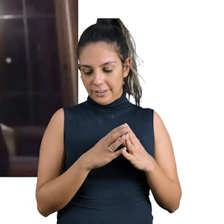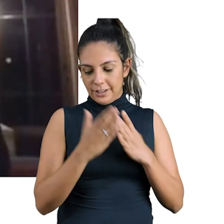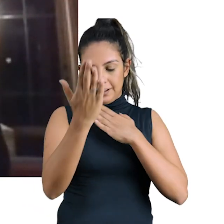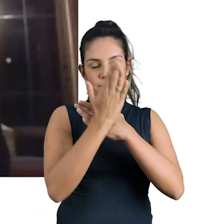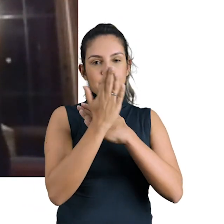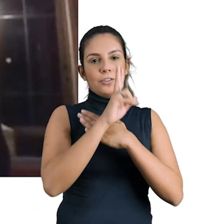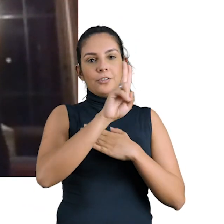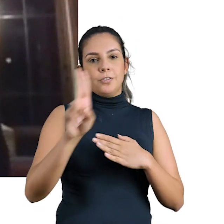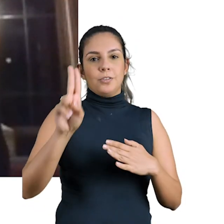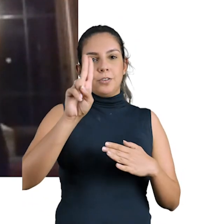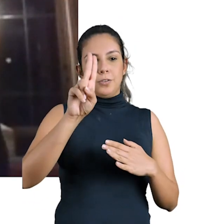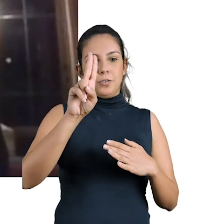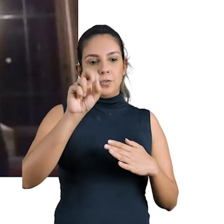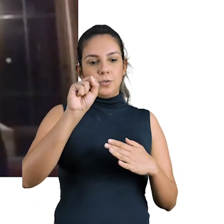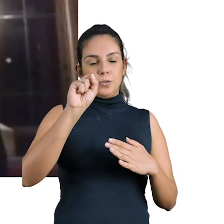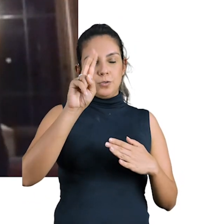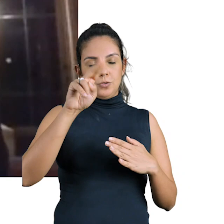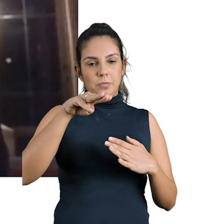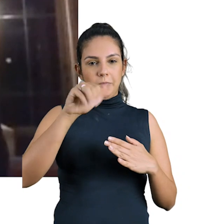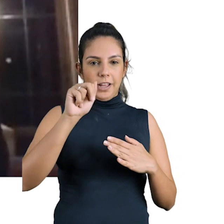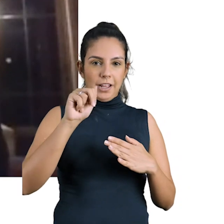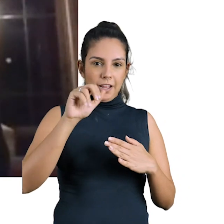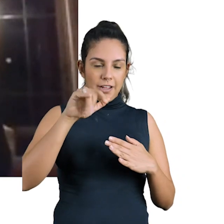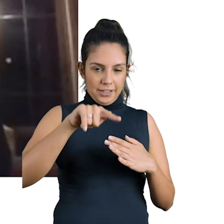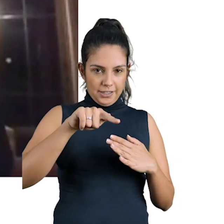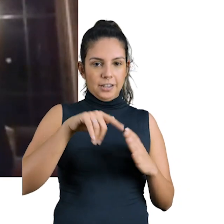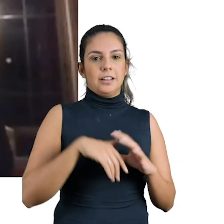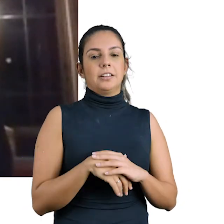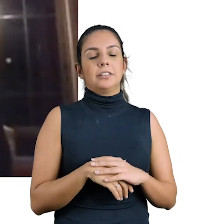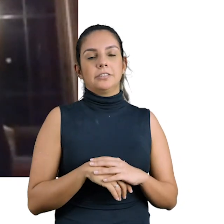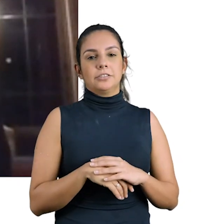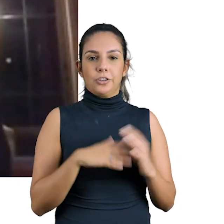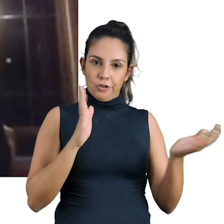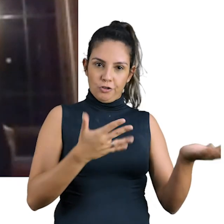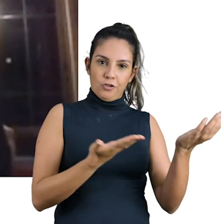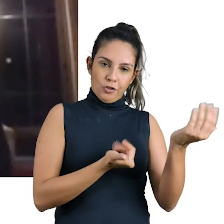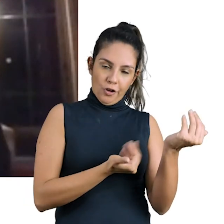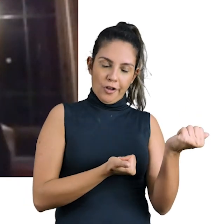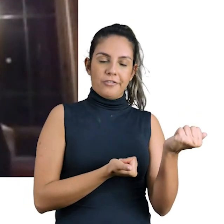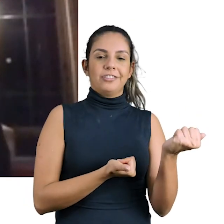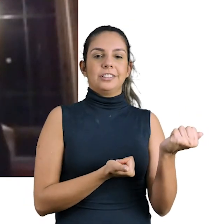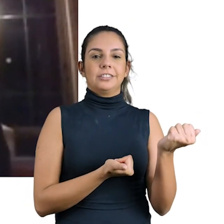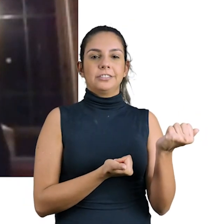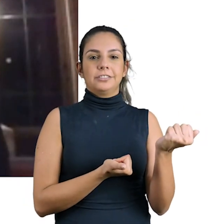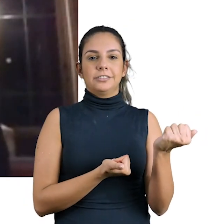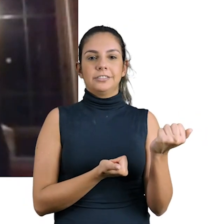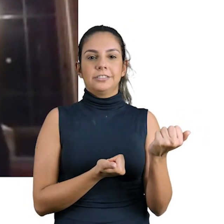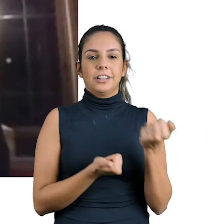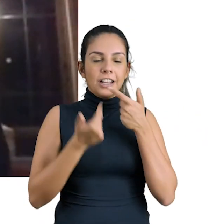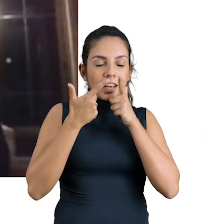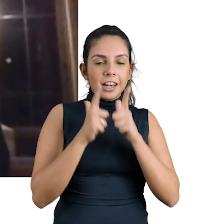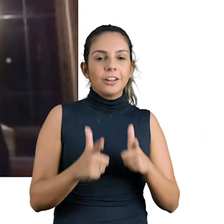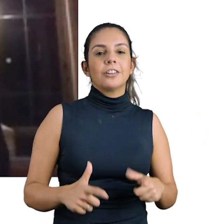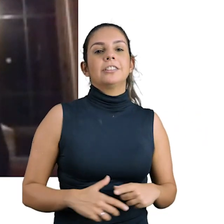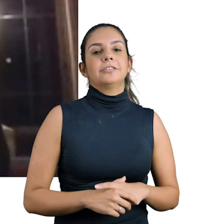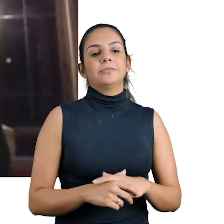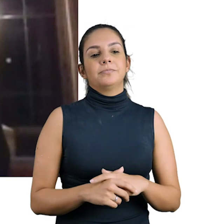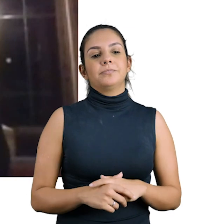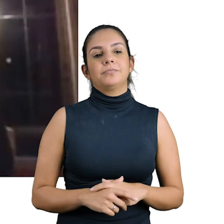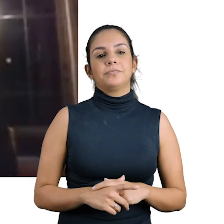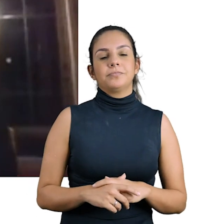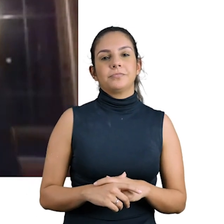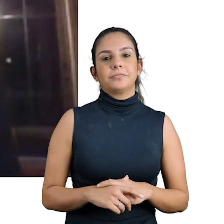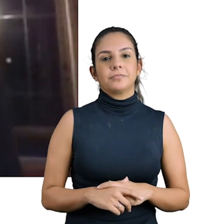que me ajuda, que se chama Uzumaki, é um grupo de jovens que sabem tudo dessa linguagem.